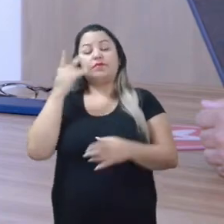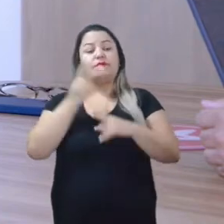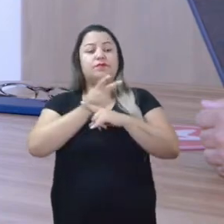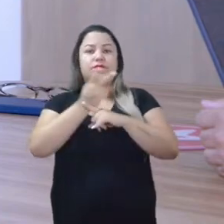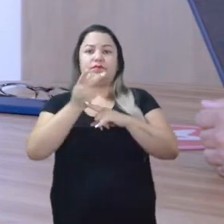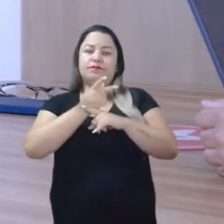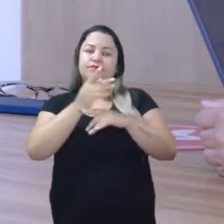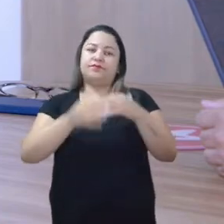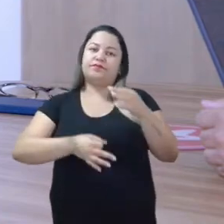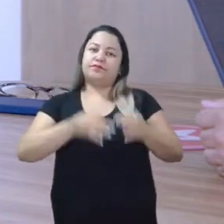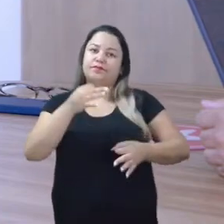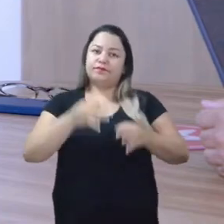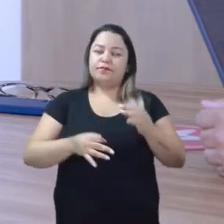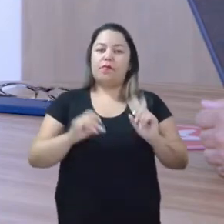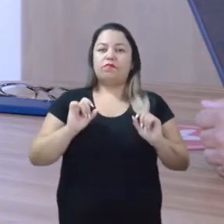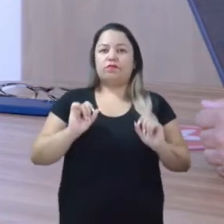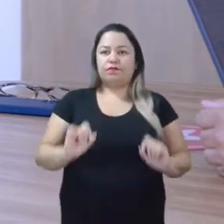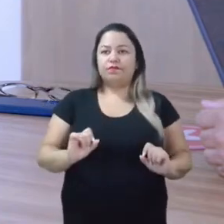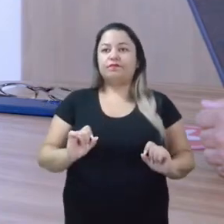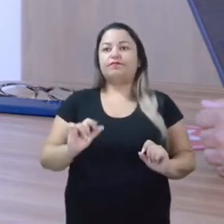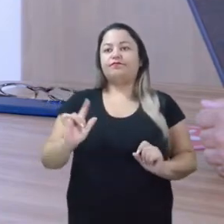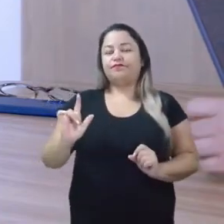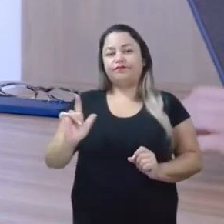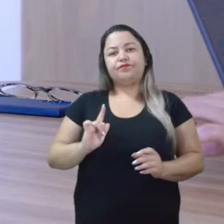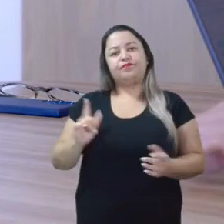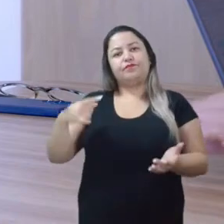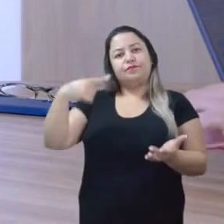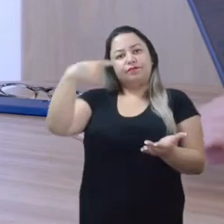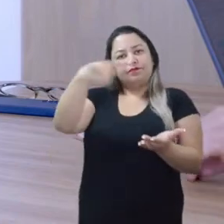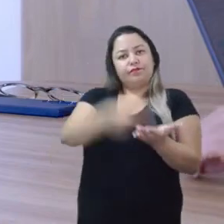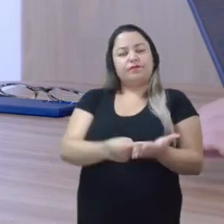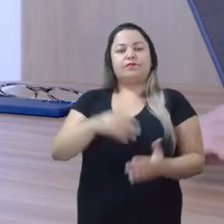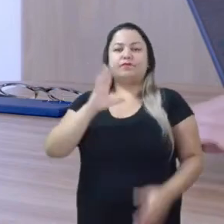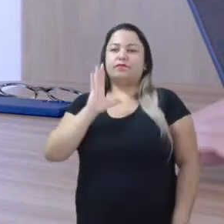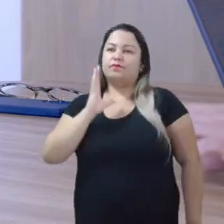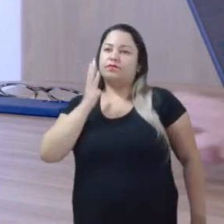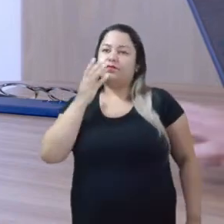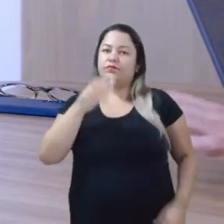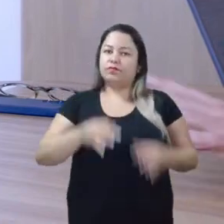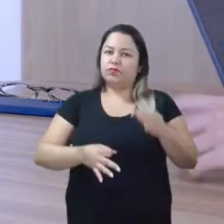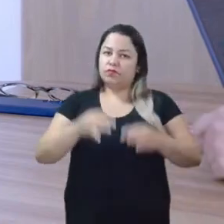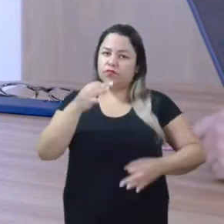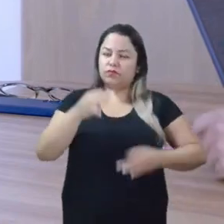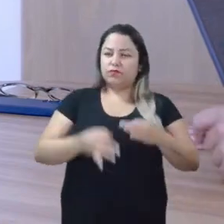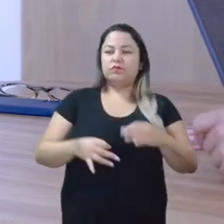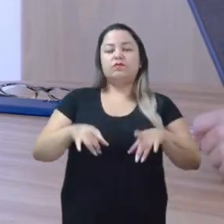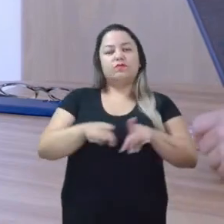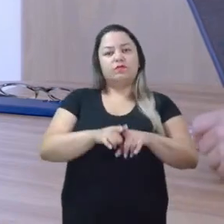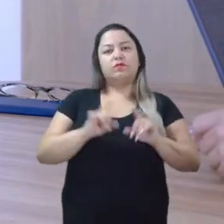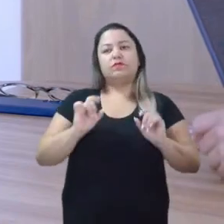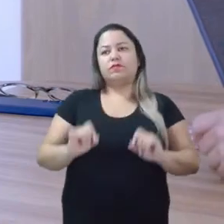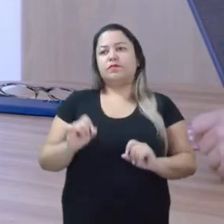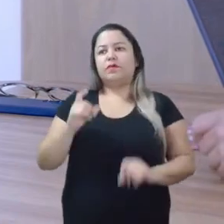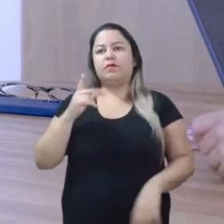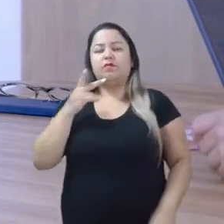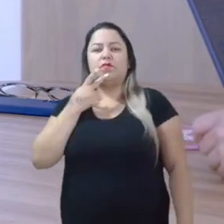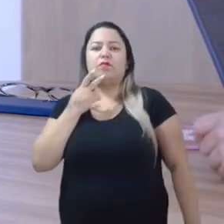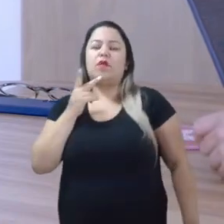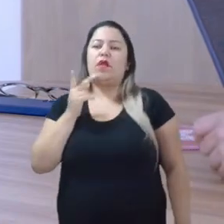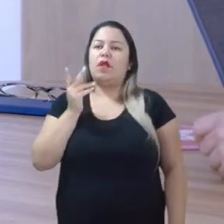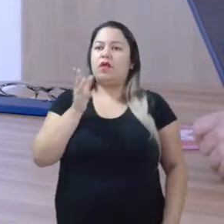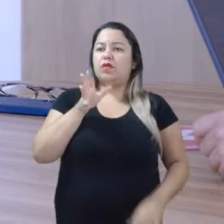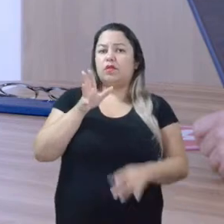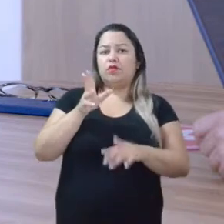decisão judicial, depois de um cumprimento dessa decisão judicial. Enquanto isso, o conteúdo difamatório continua lá, né? Exato. E a